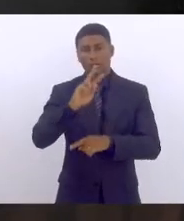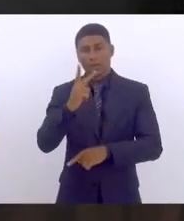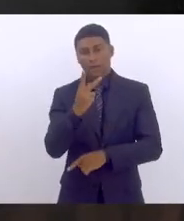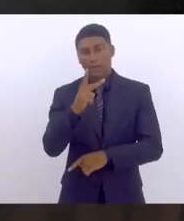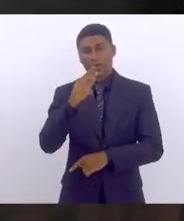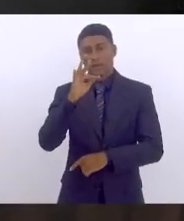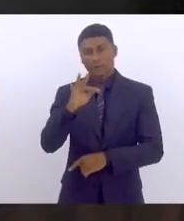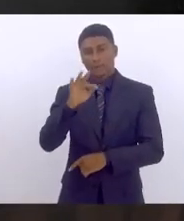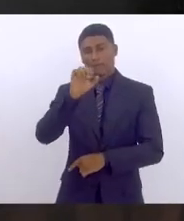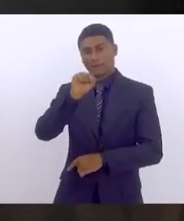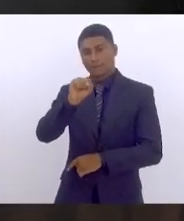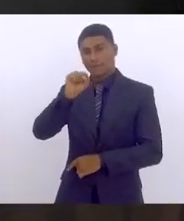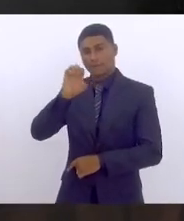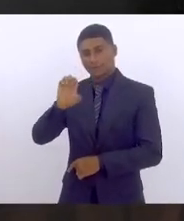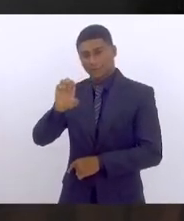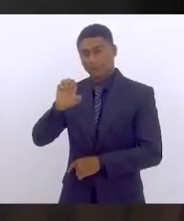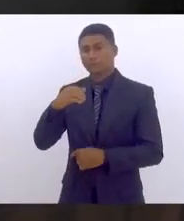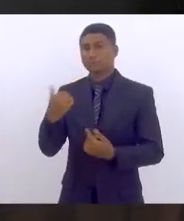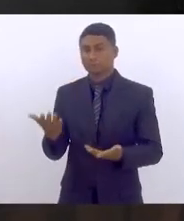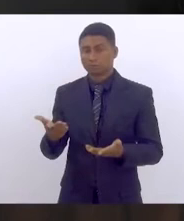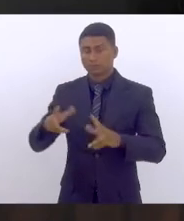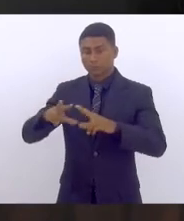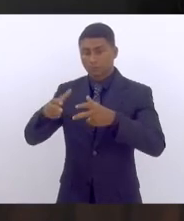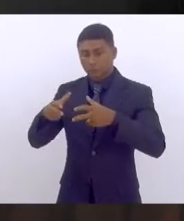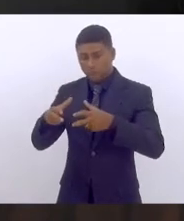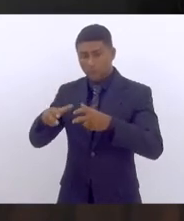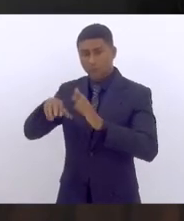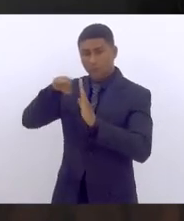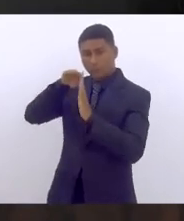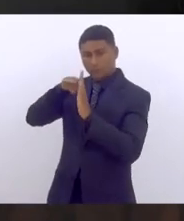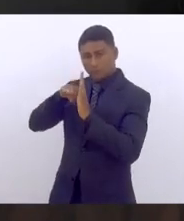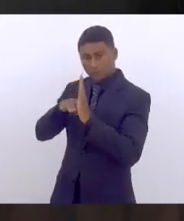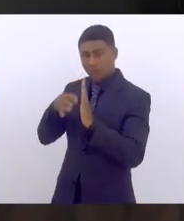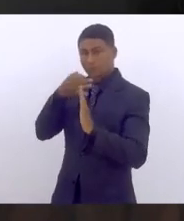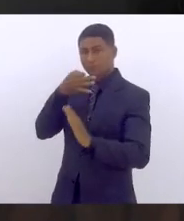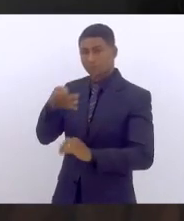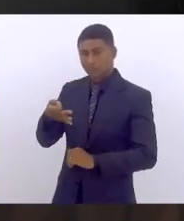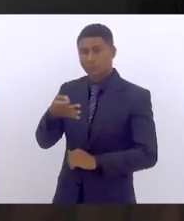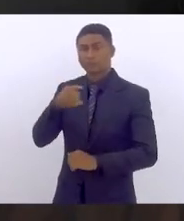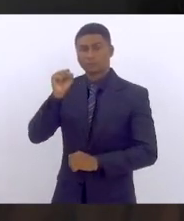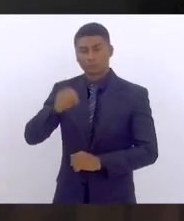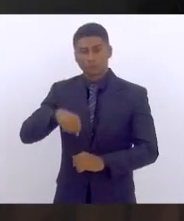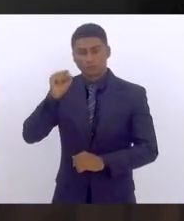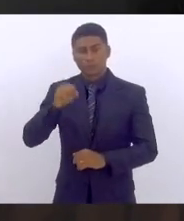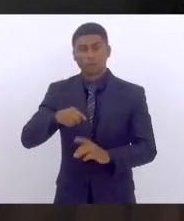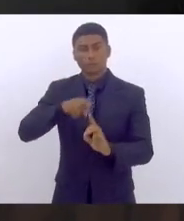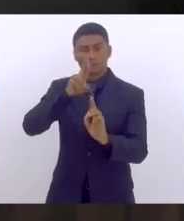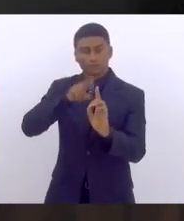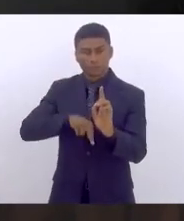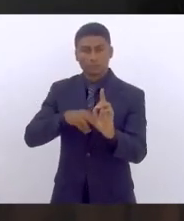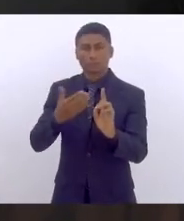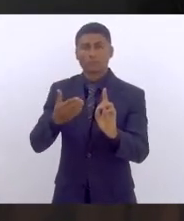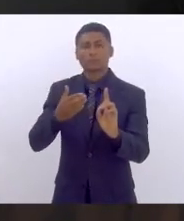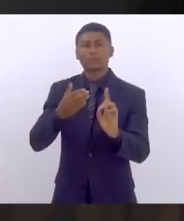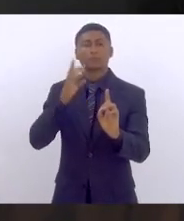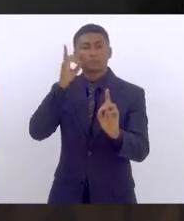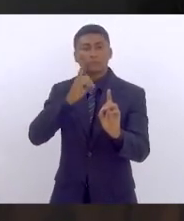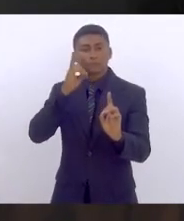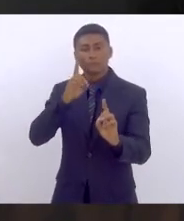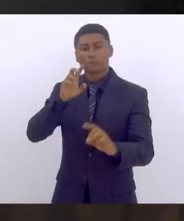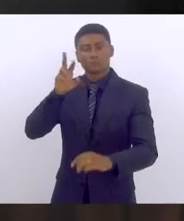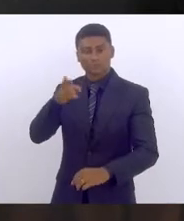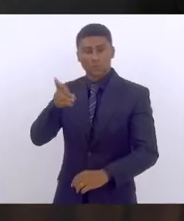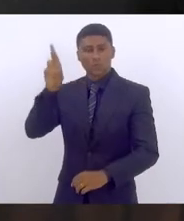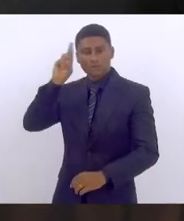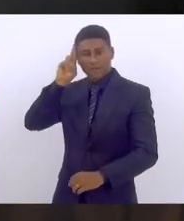HFSE. Pareceres da Comissão de Normas Internas e Proposições Externas, favorável. Relator, deputado Rosenberg Reis.